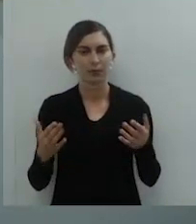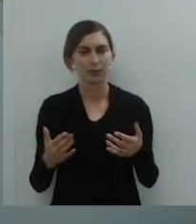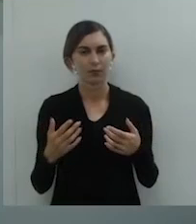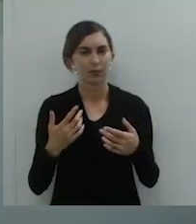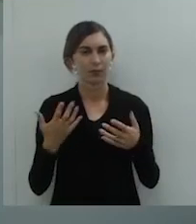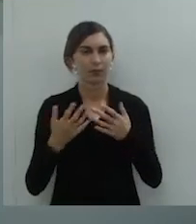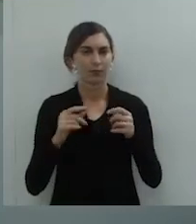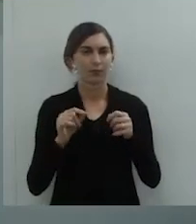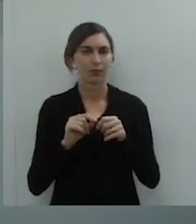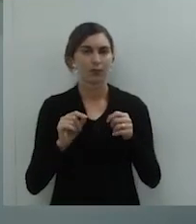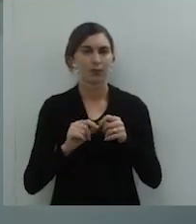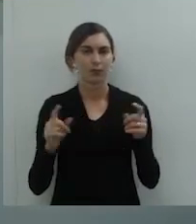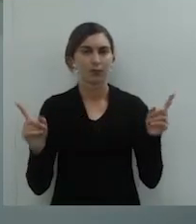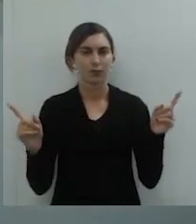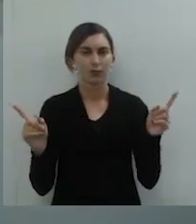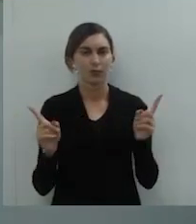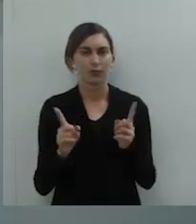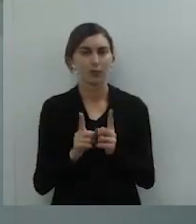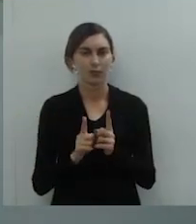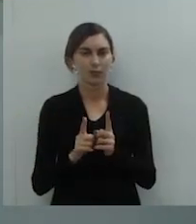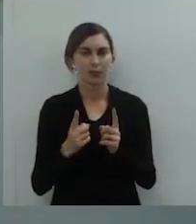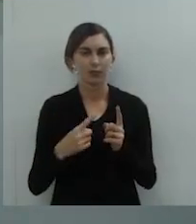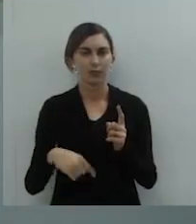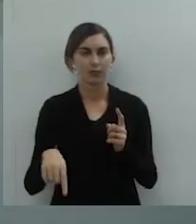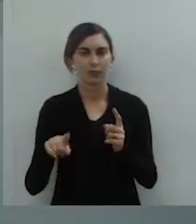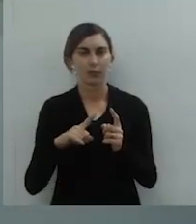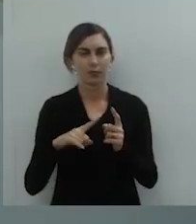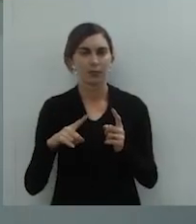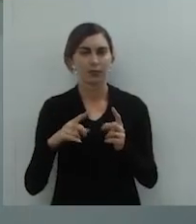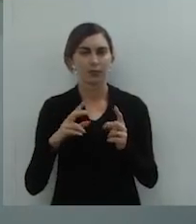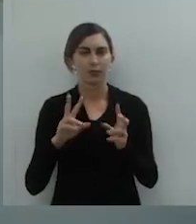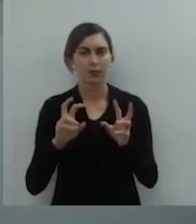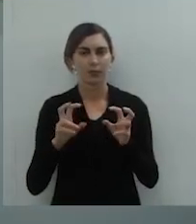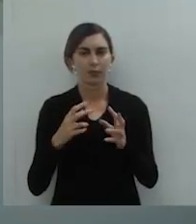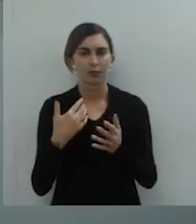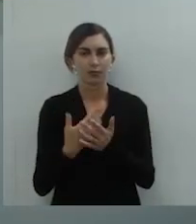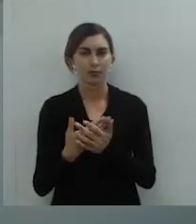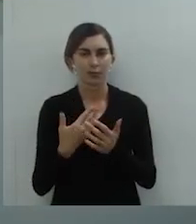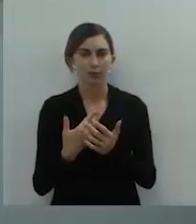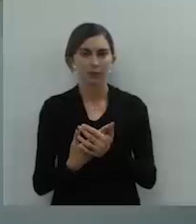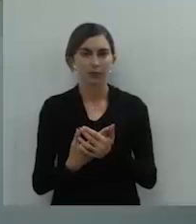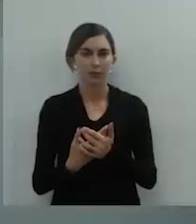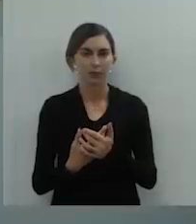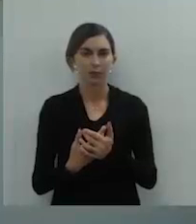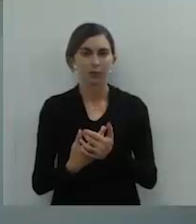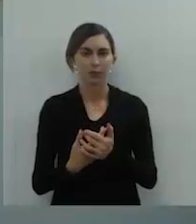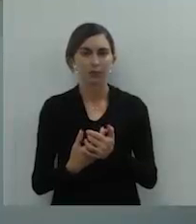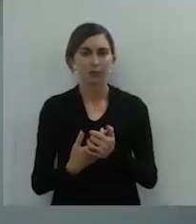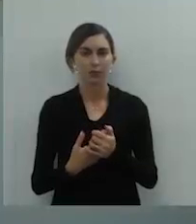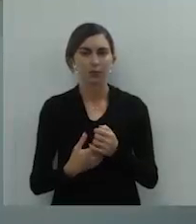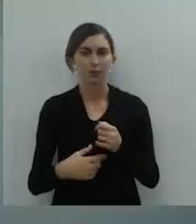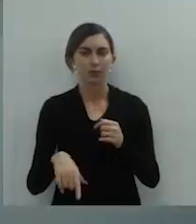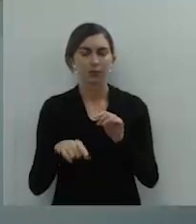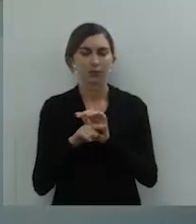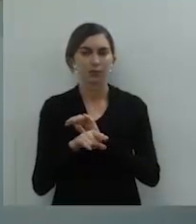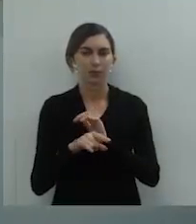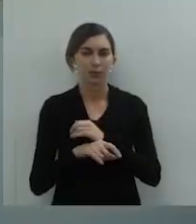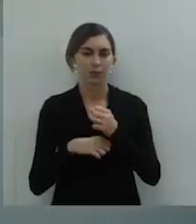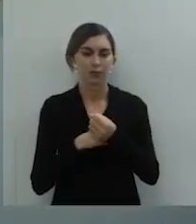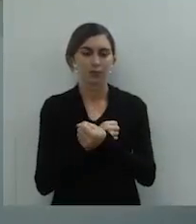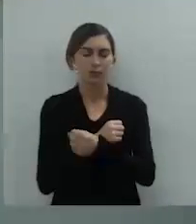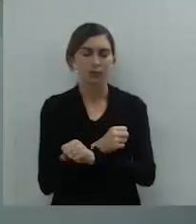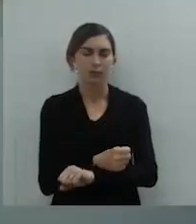Queria fazer um recorte aqui, porque nós vamos explorar na próxima aula, da questão da